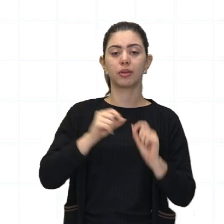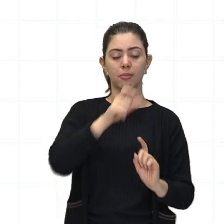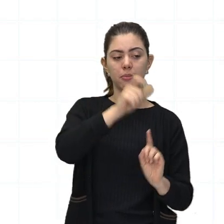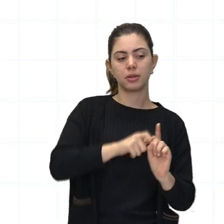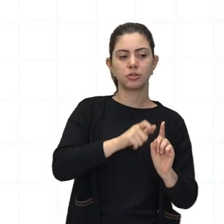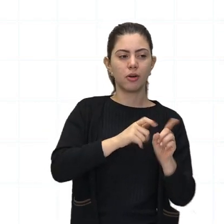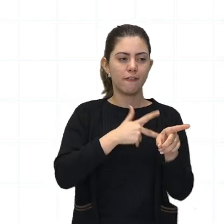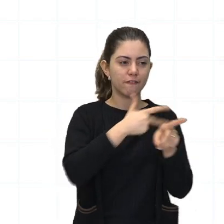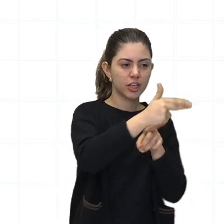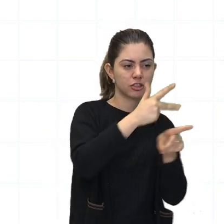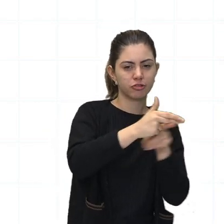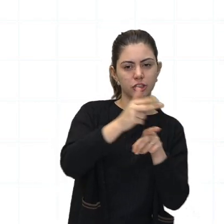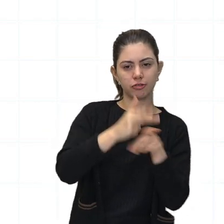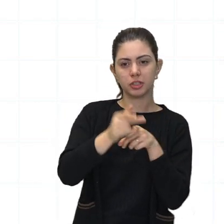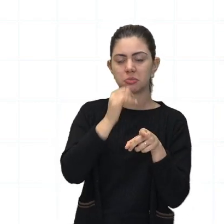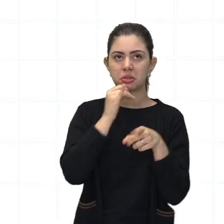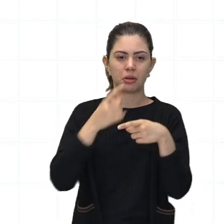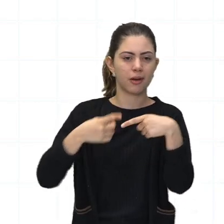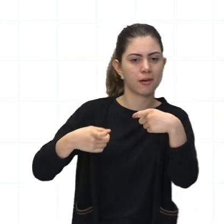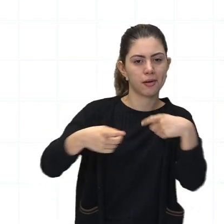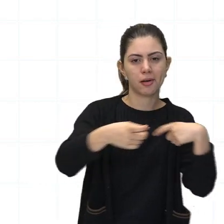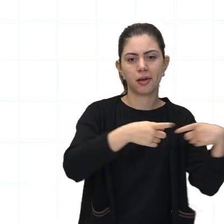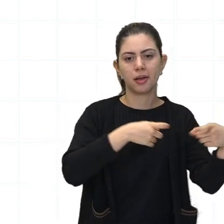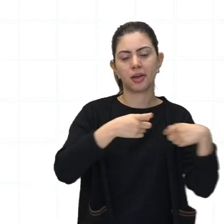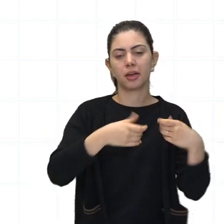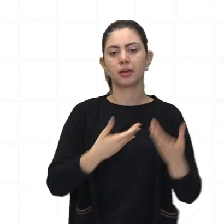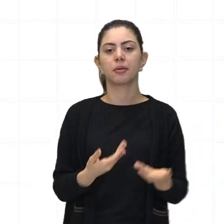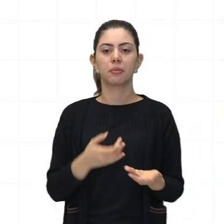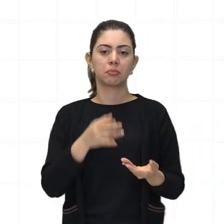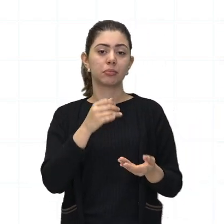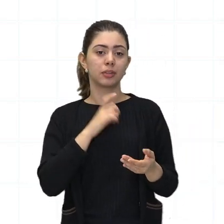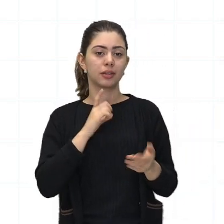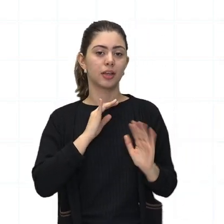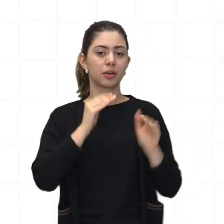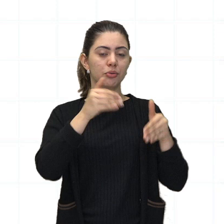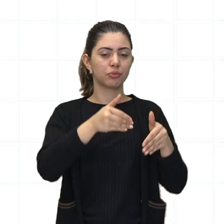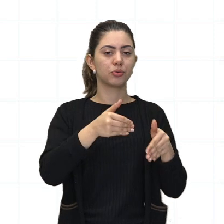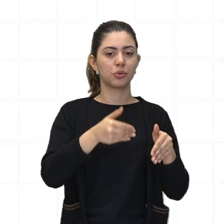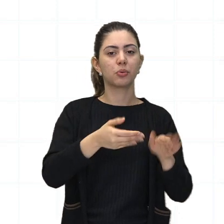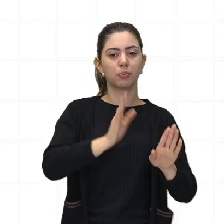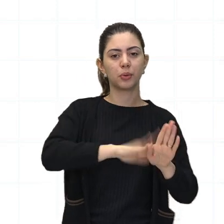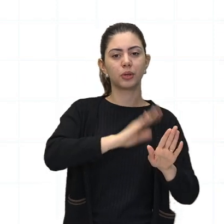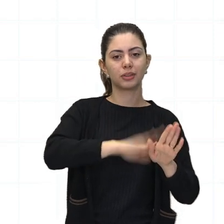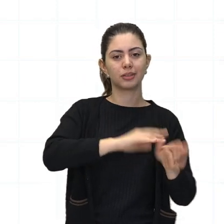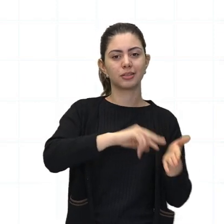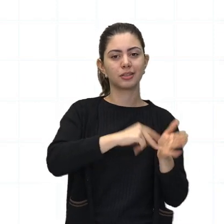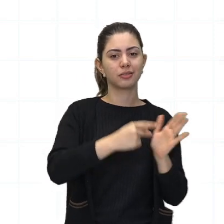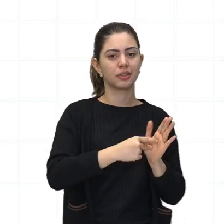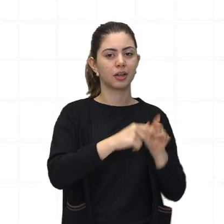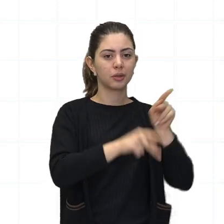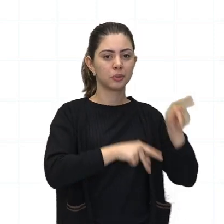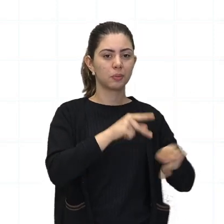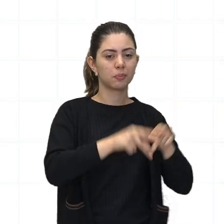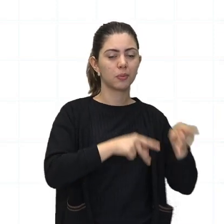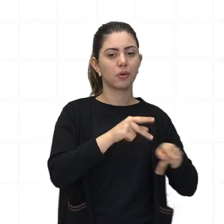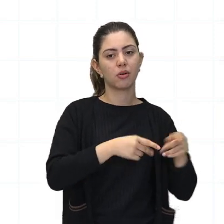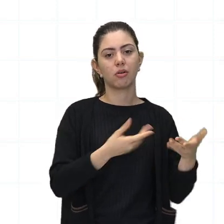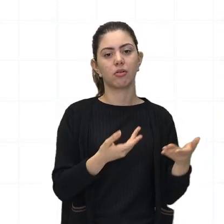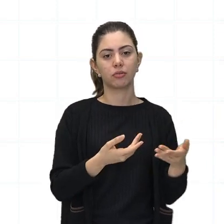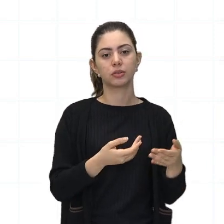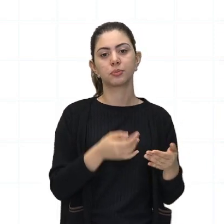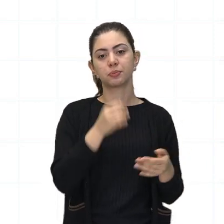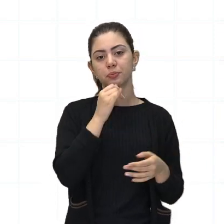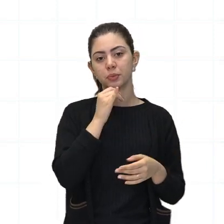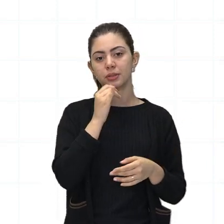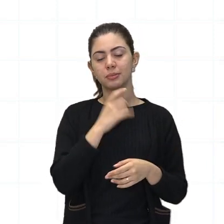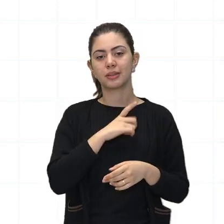façanhas guerreiras, tendo como pano de fundo a história de povos e civilizações. No caso da Ilíada, por exemplo, conta a guerra entre os povos de